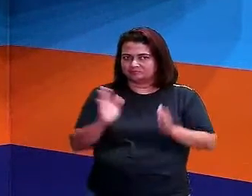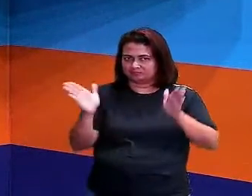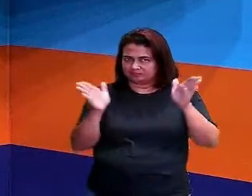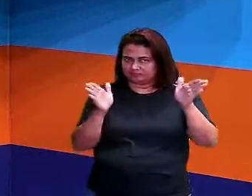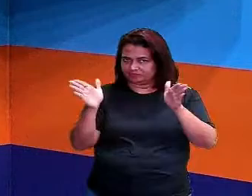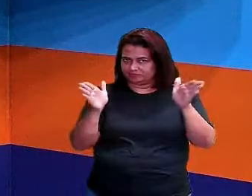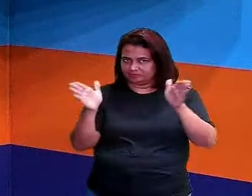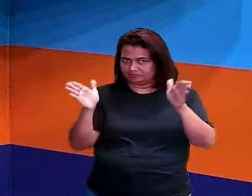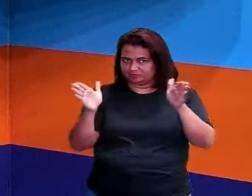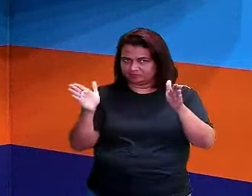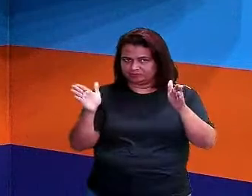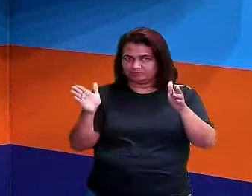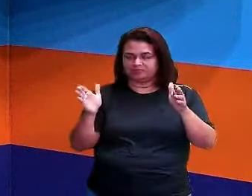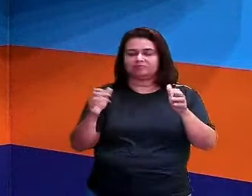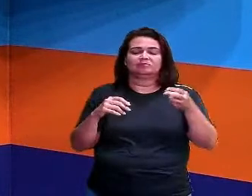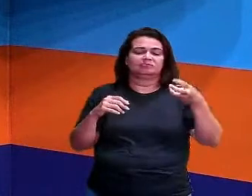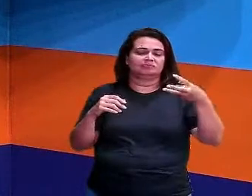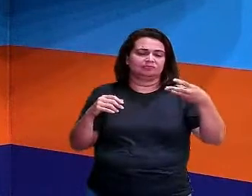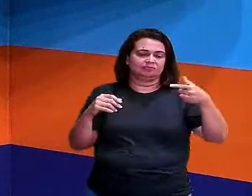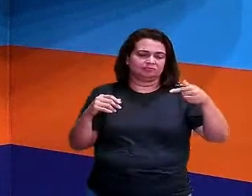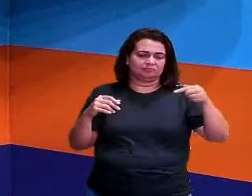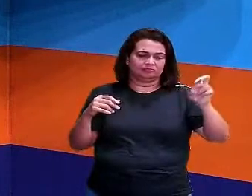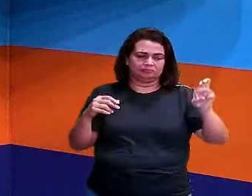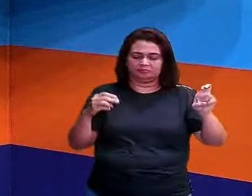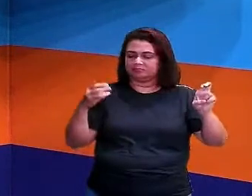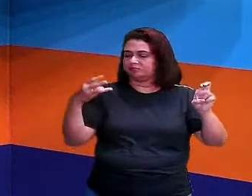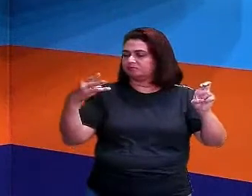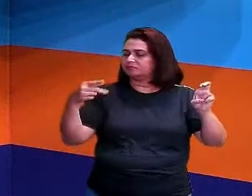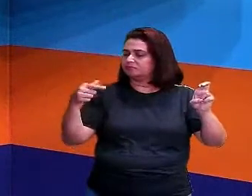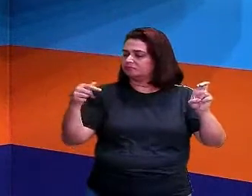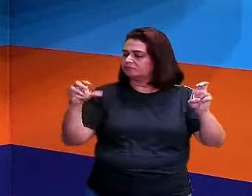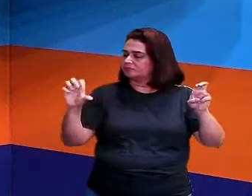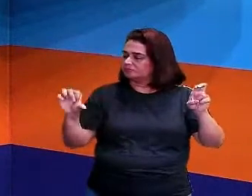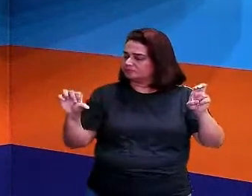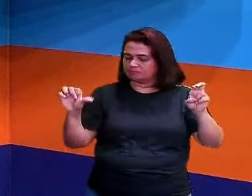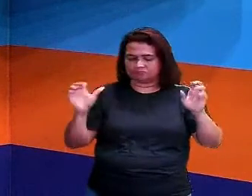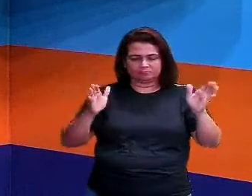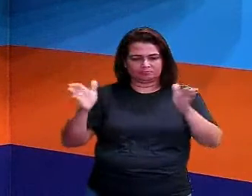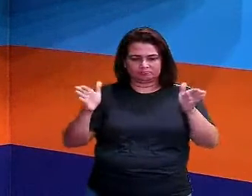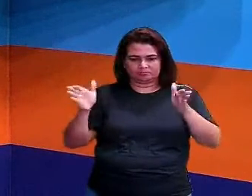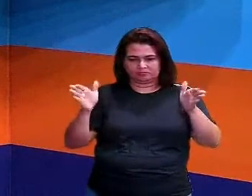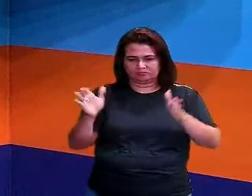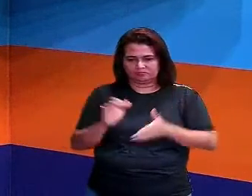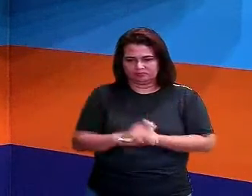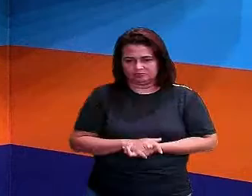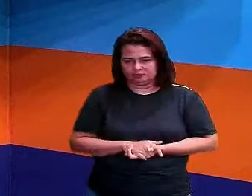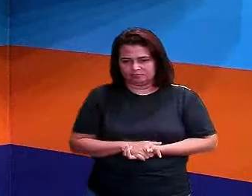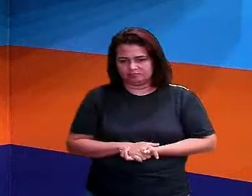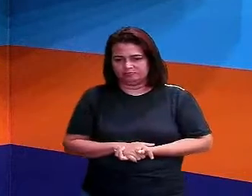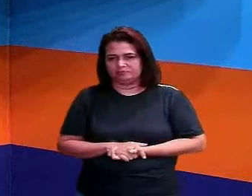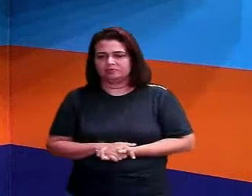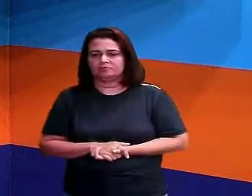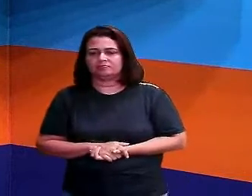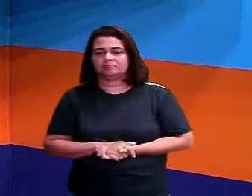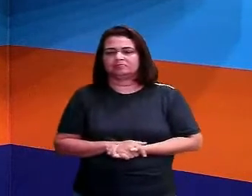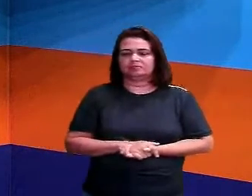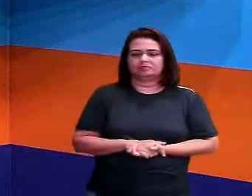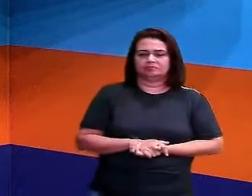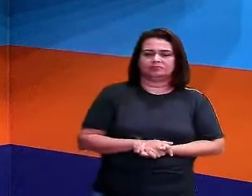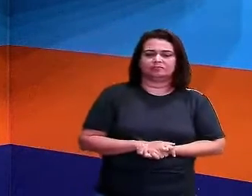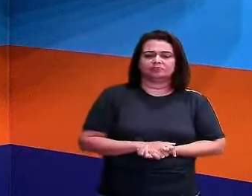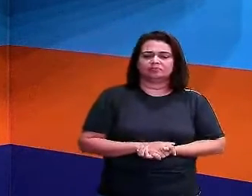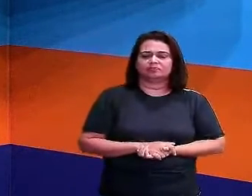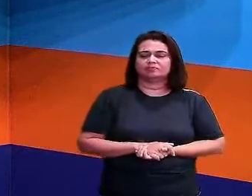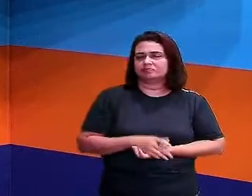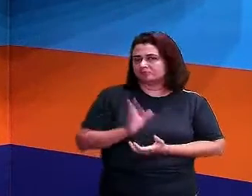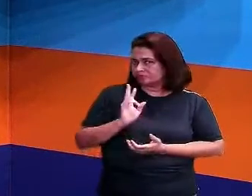fica em 375 e 379. Vamos continuar, minha gente. Vamos, mas a gente tem mais coisas